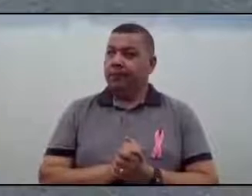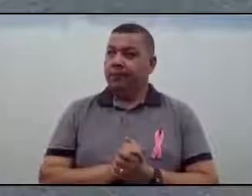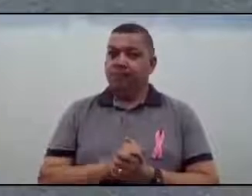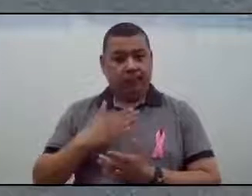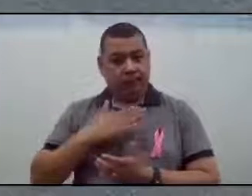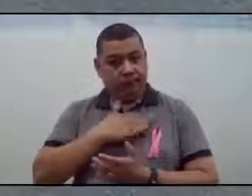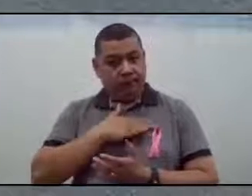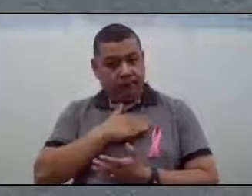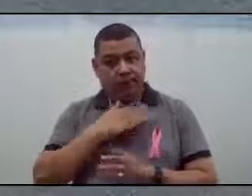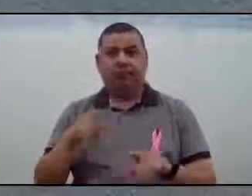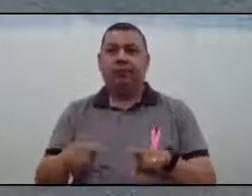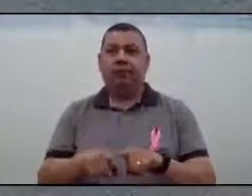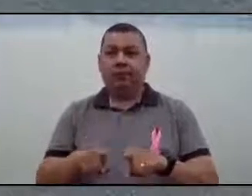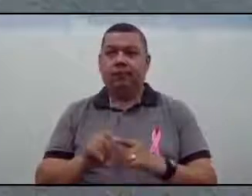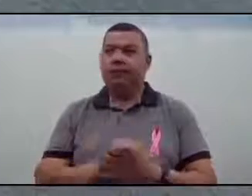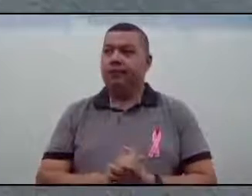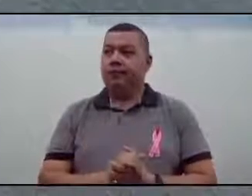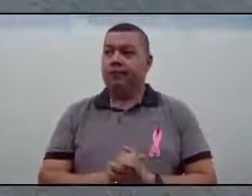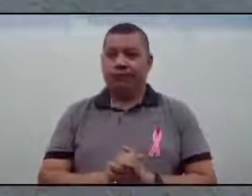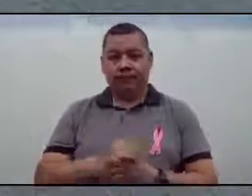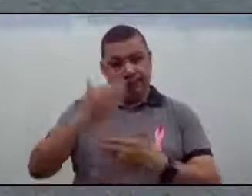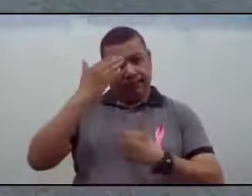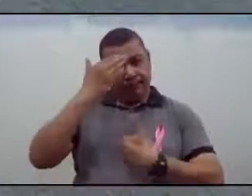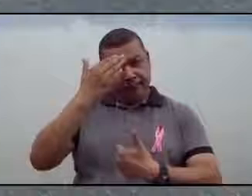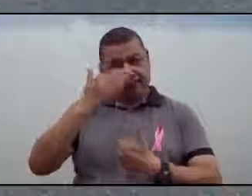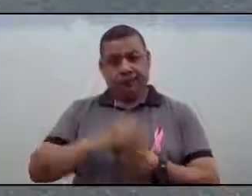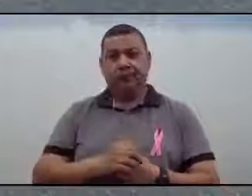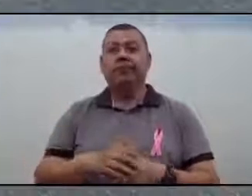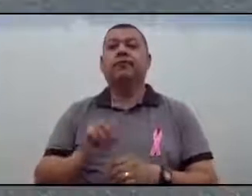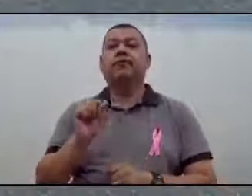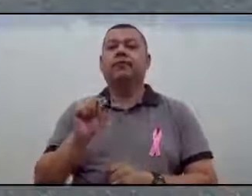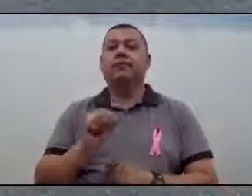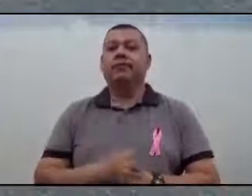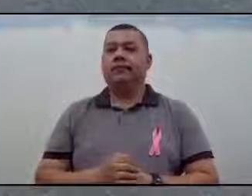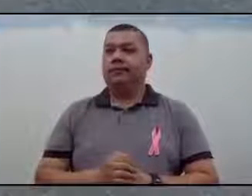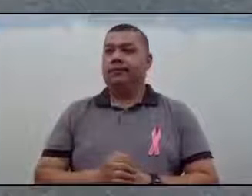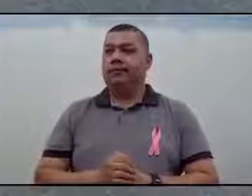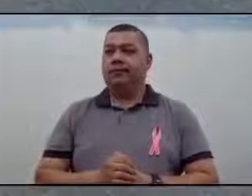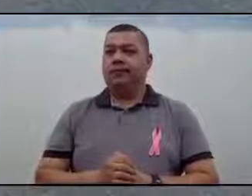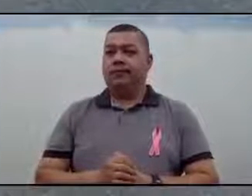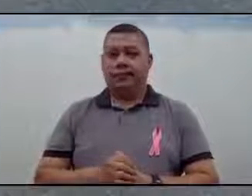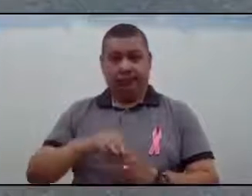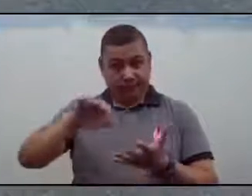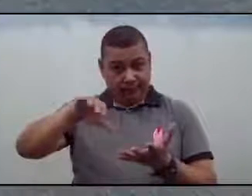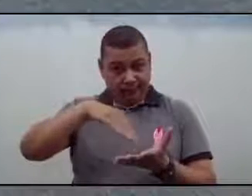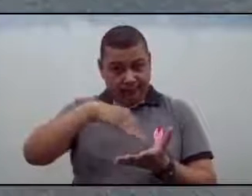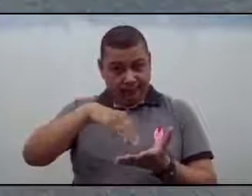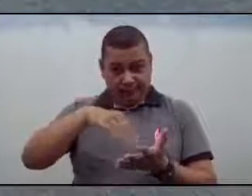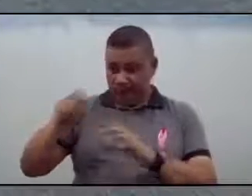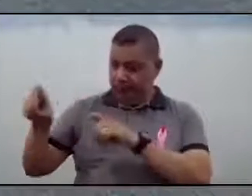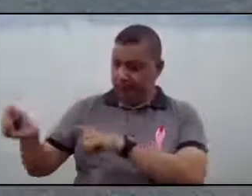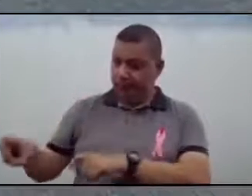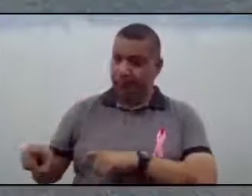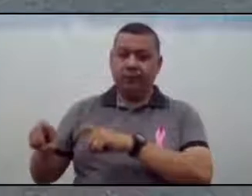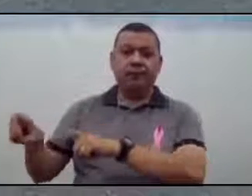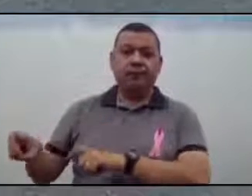Gostaria aqui de agradecer também a Secretaria de Agricultura,